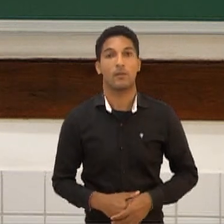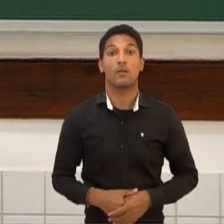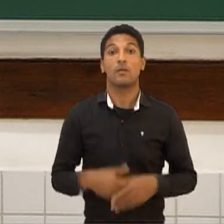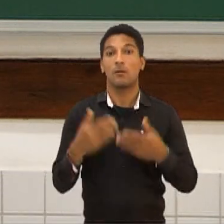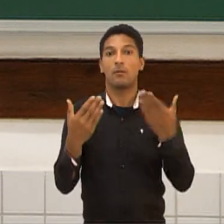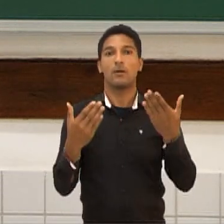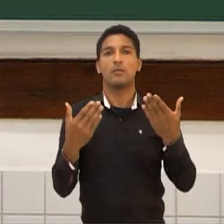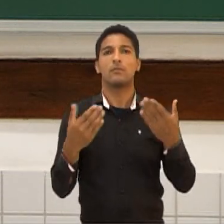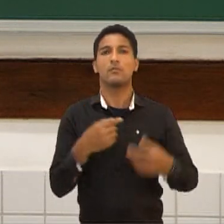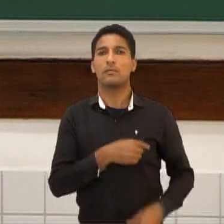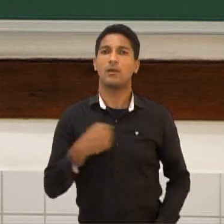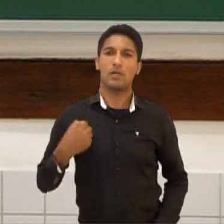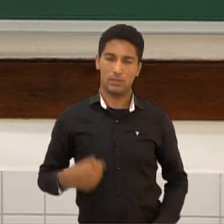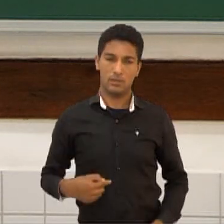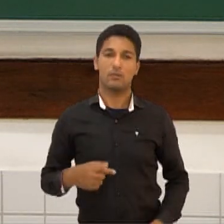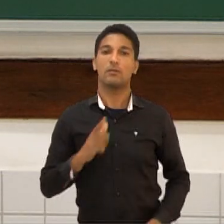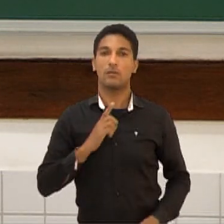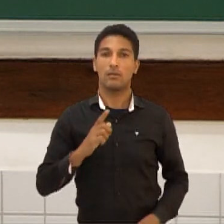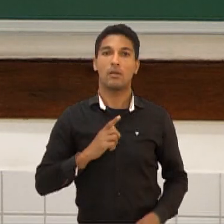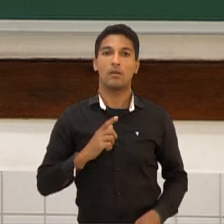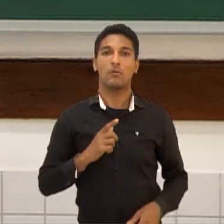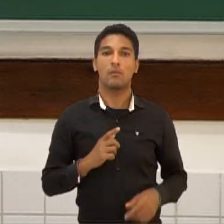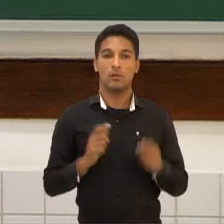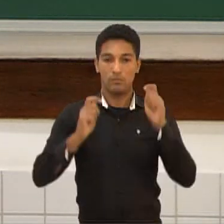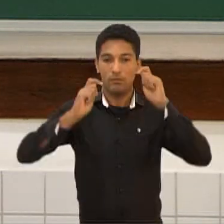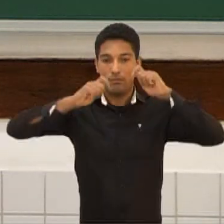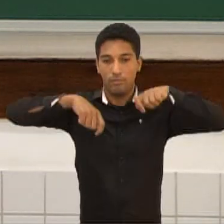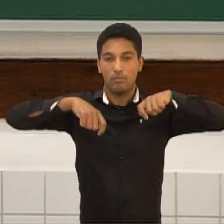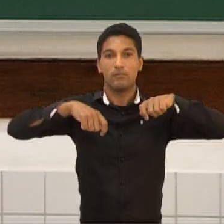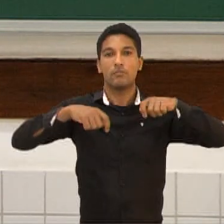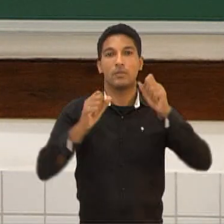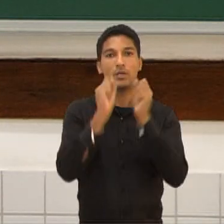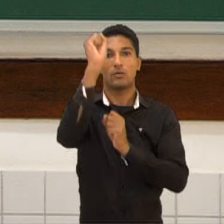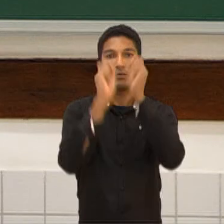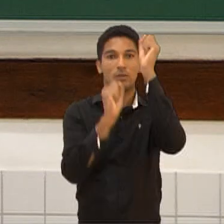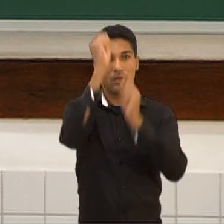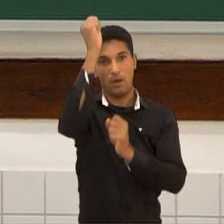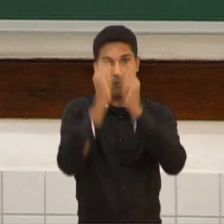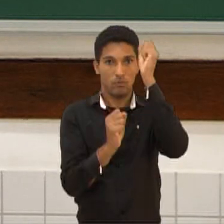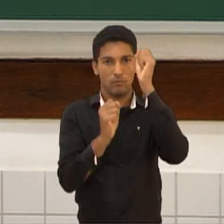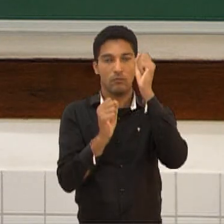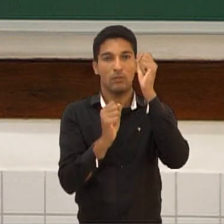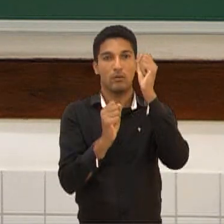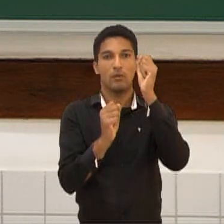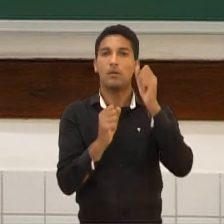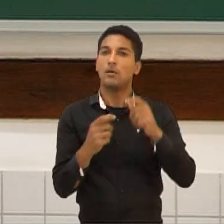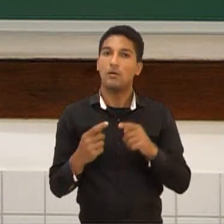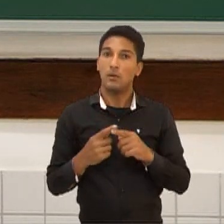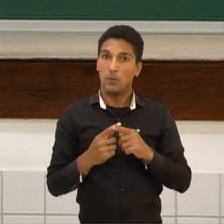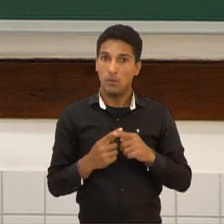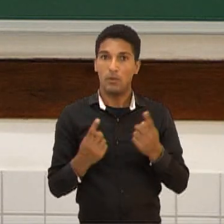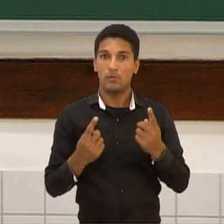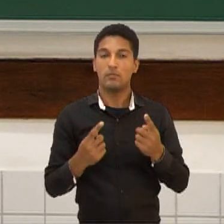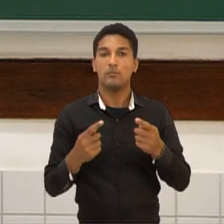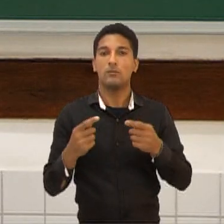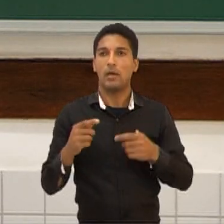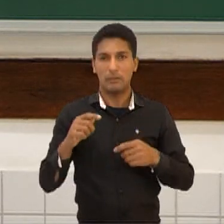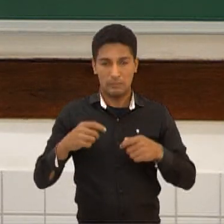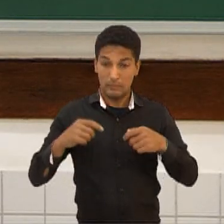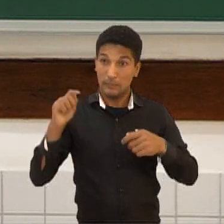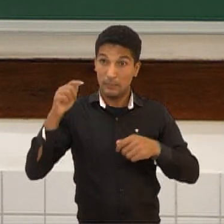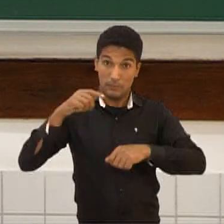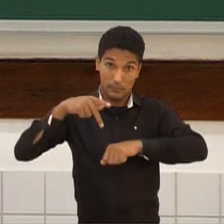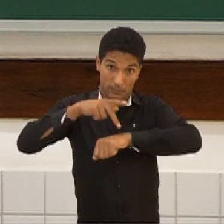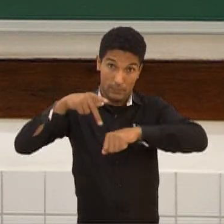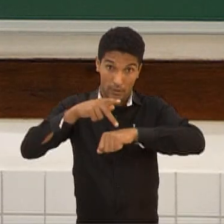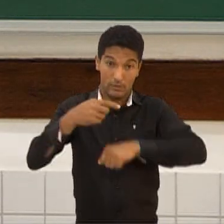né, toda essa capacidade de importação, de exportação, ainda precisam importar produtos, devido ao